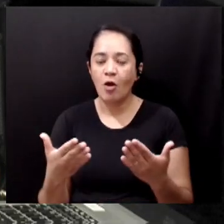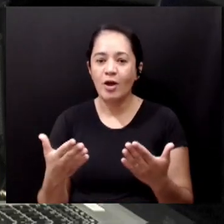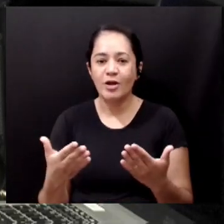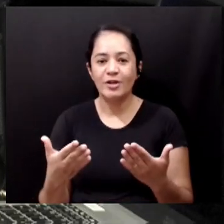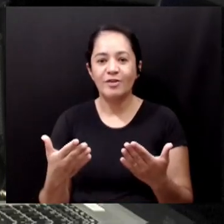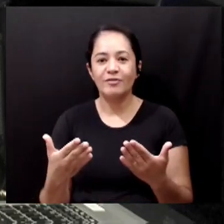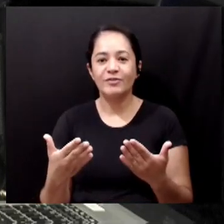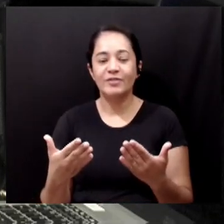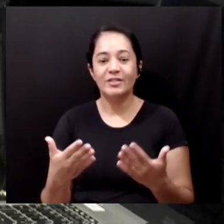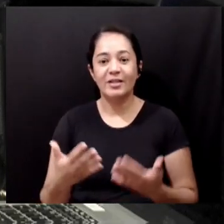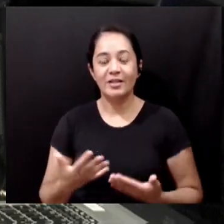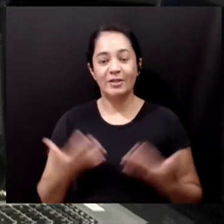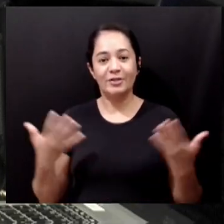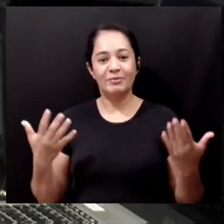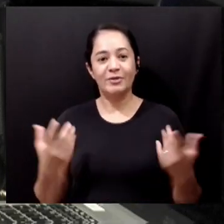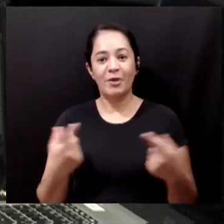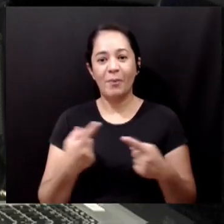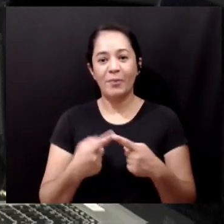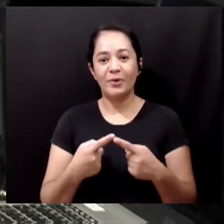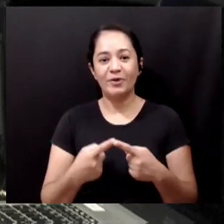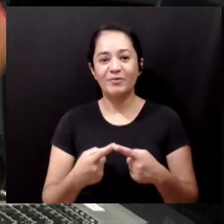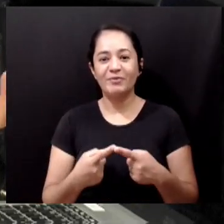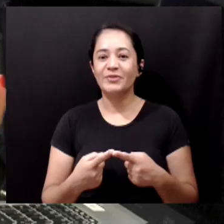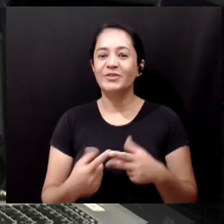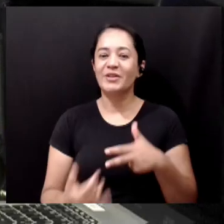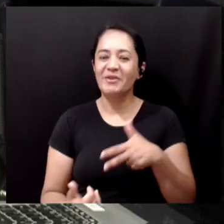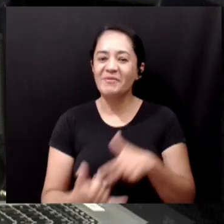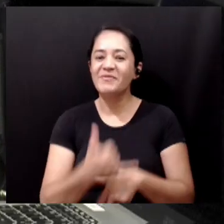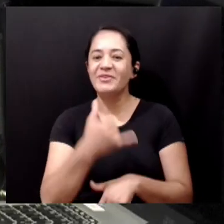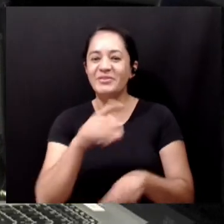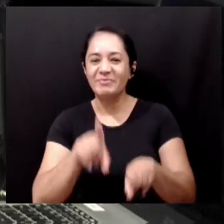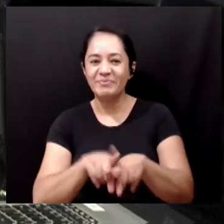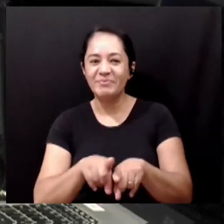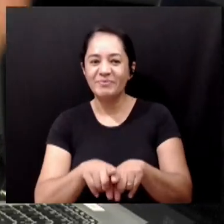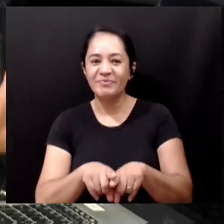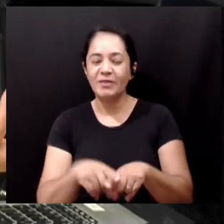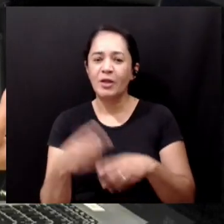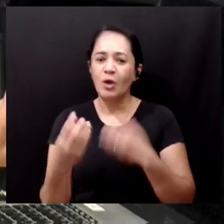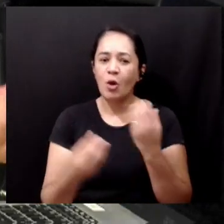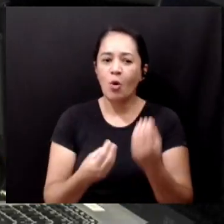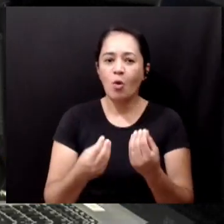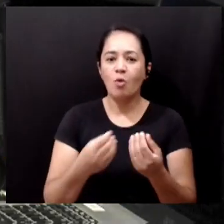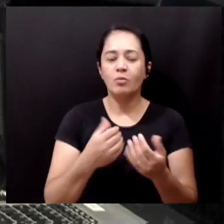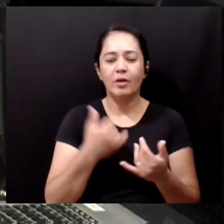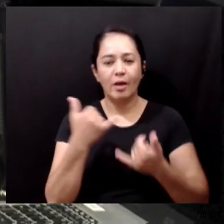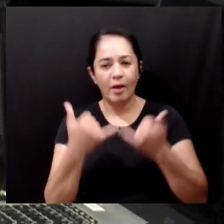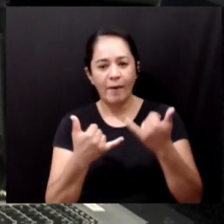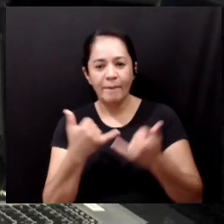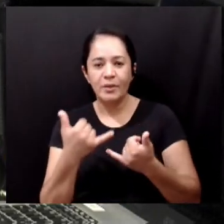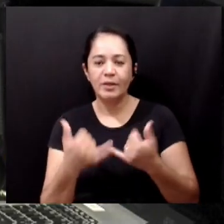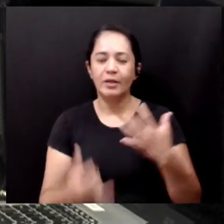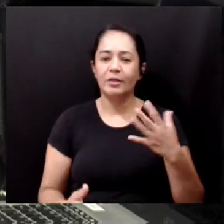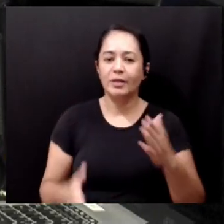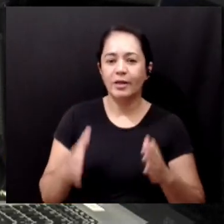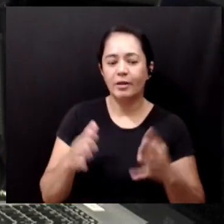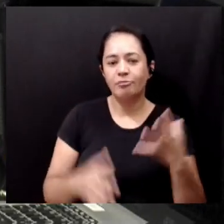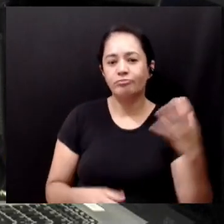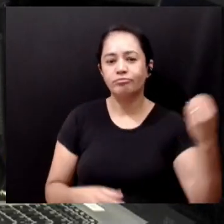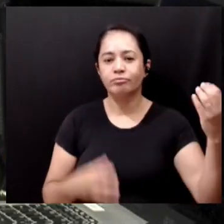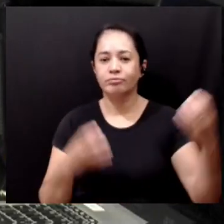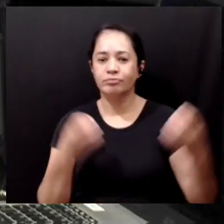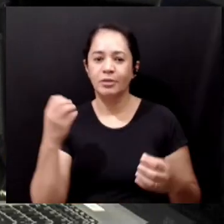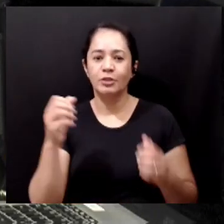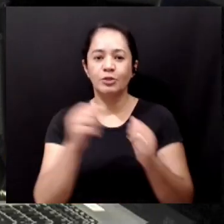Porque acabou sendo vítima da própria arte, que leva uma brincadeira numa viagem com a família, que